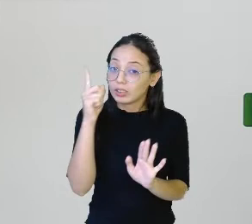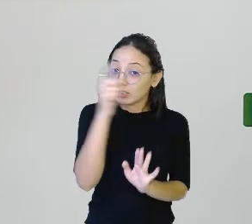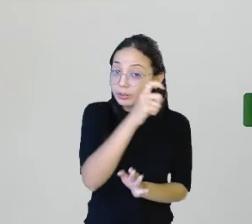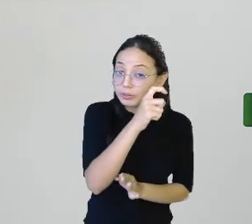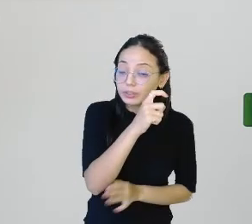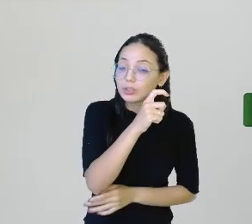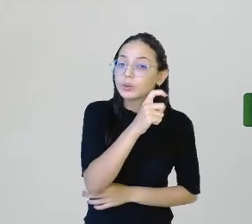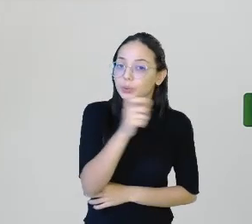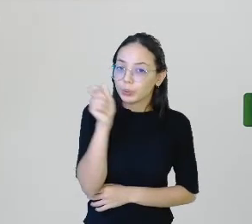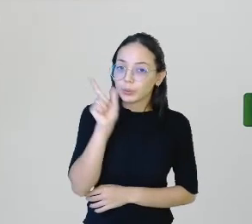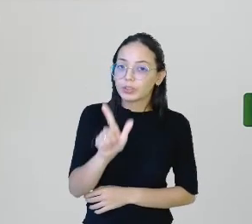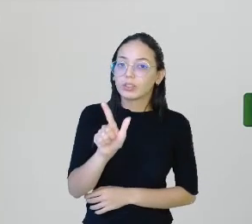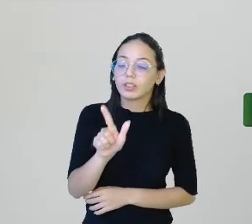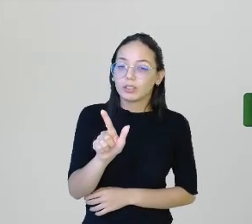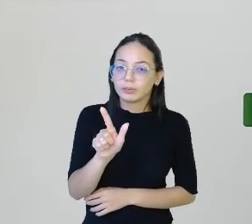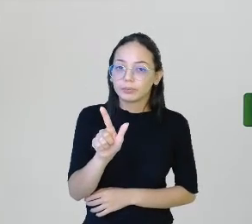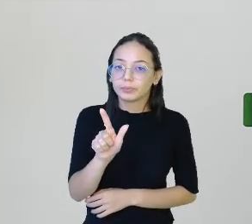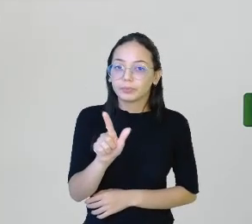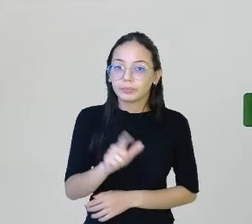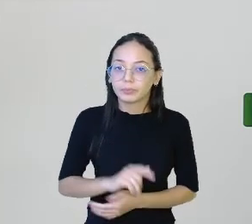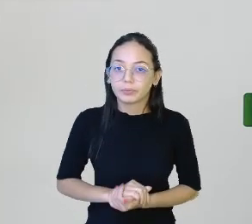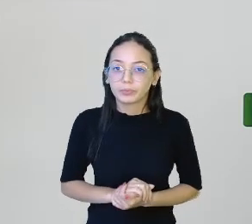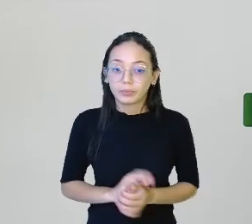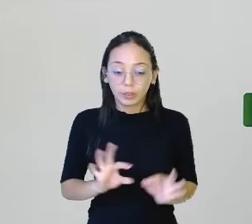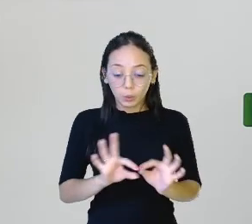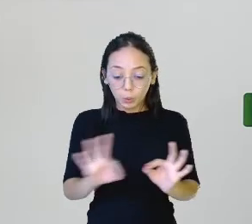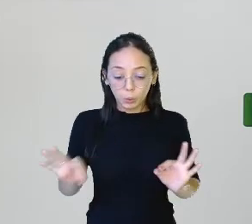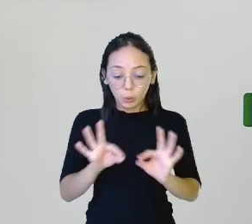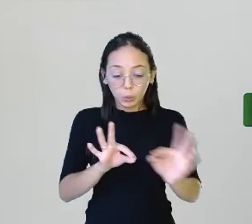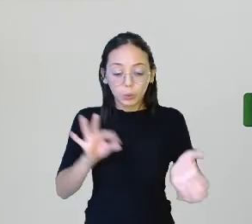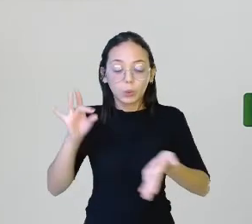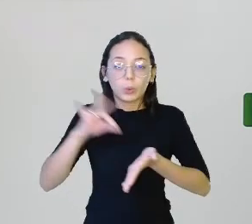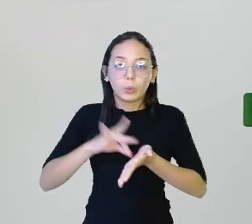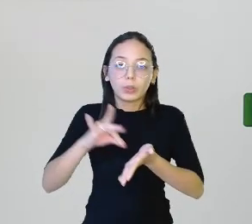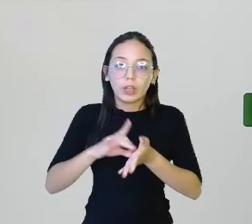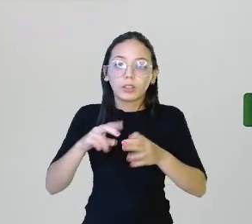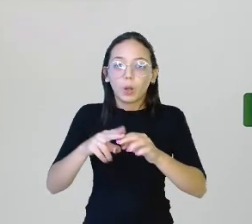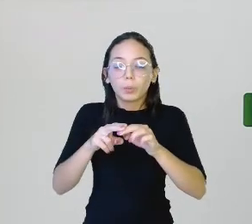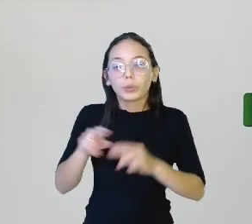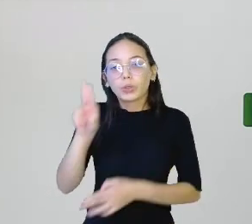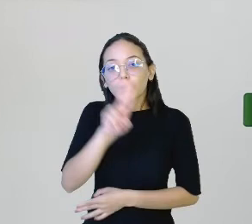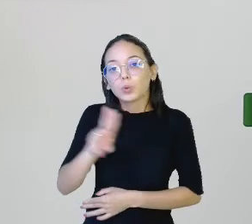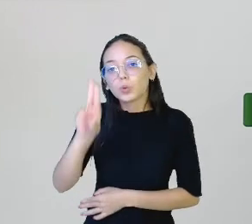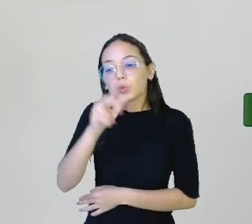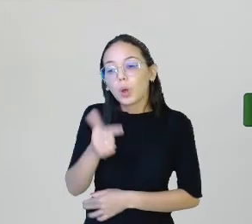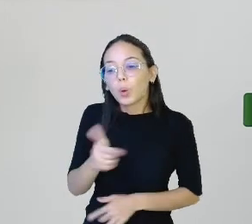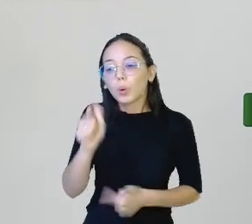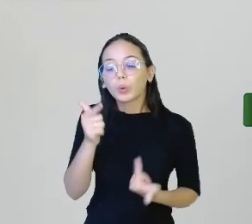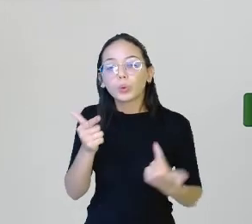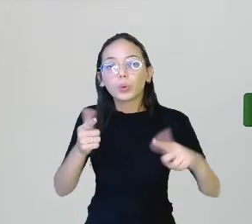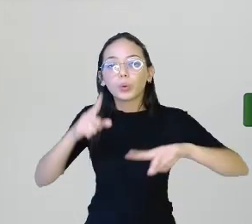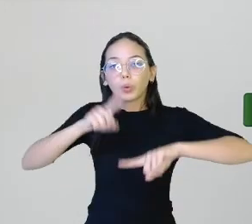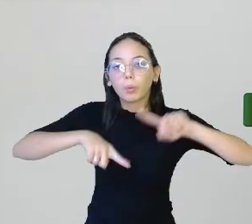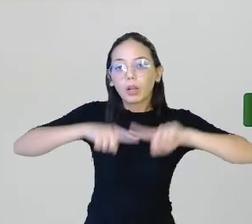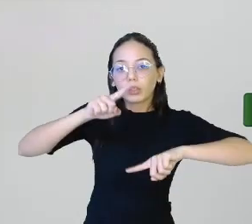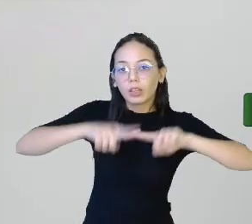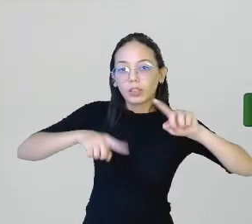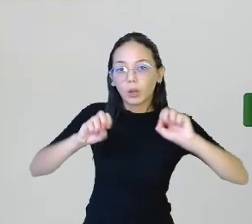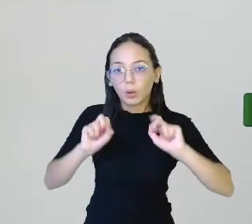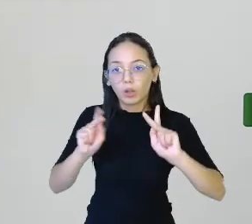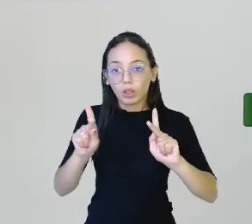dificilmente você vai conseguir uma medida exata. Para isso a gente utiliza outros instrumentos,